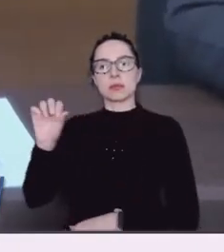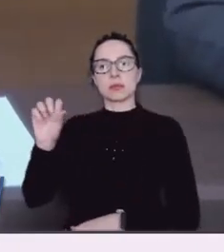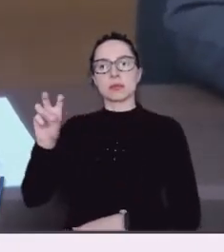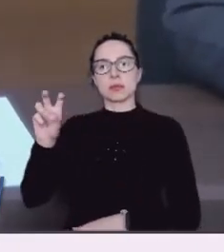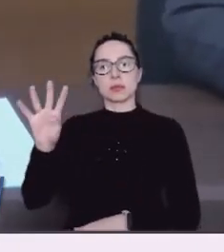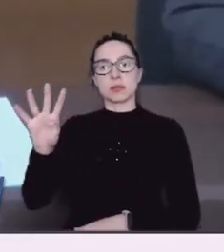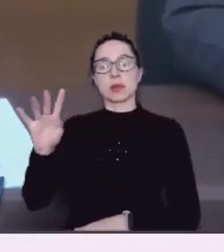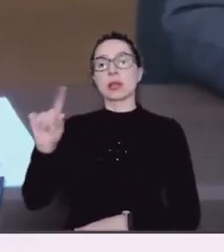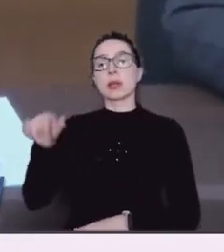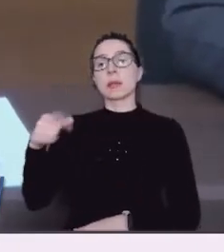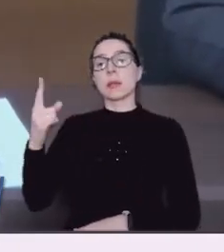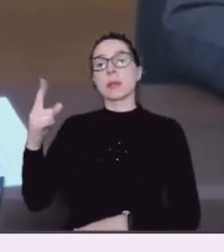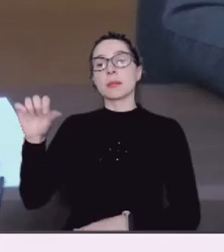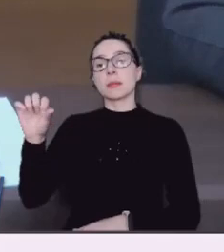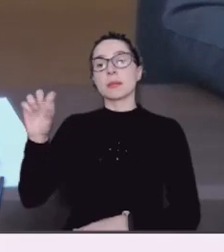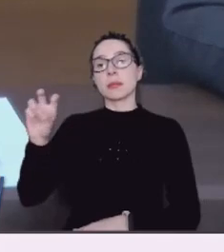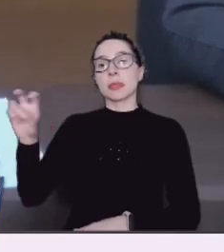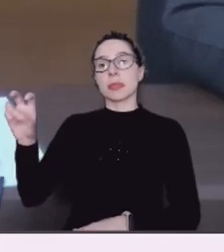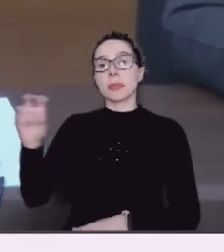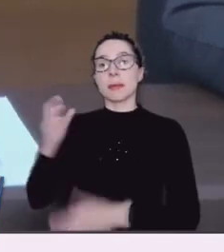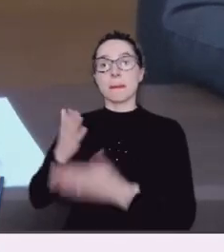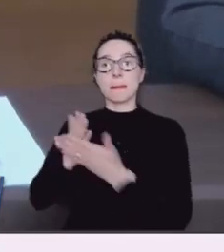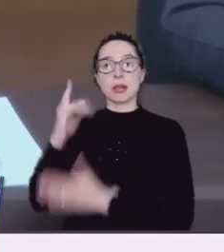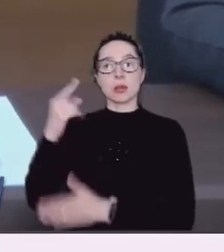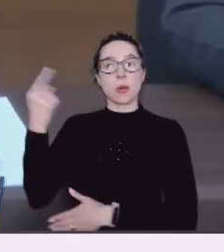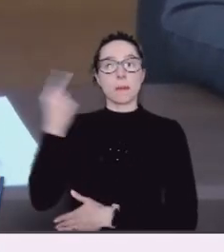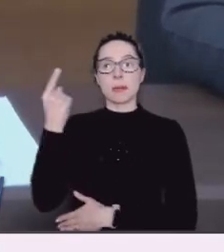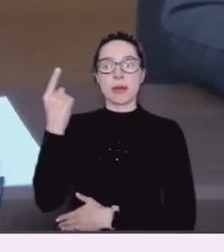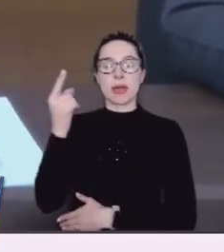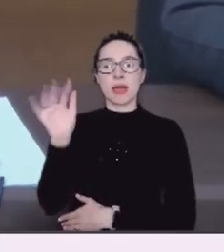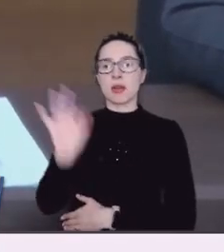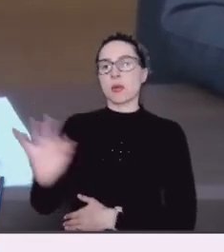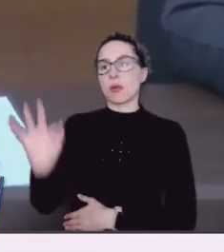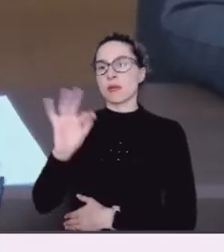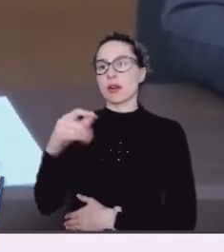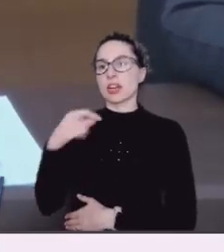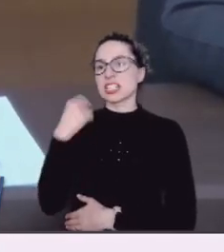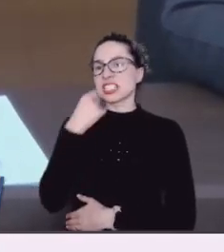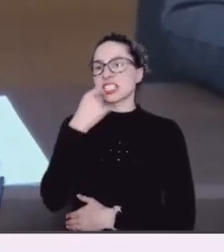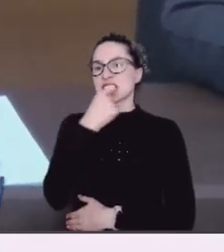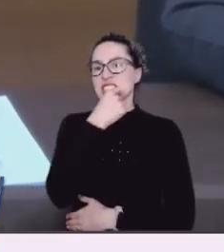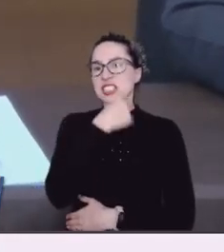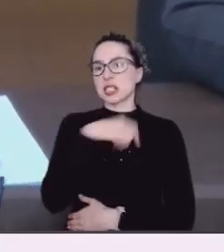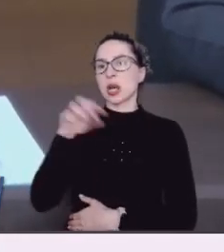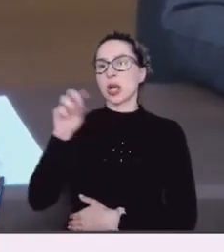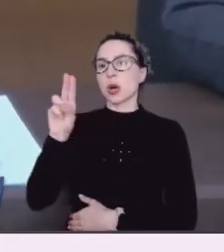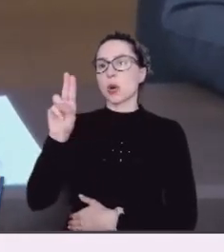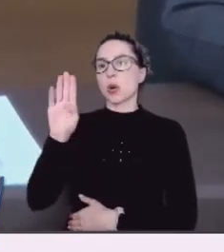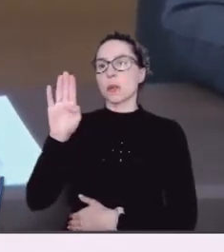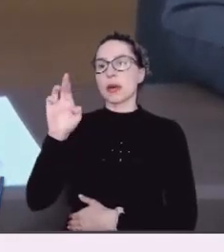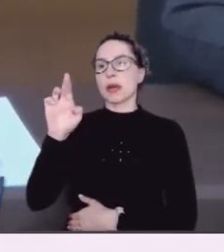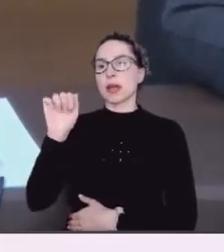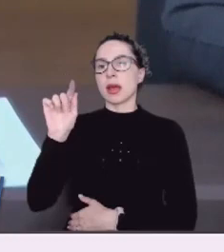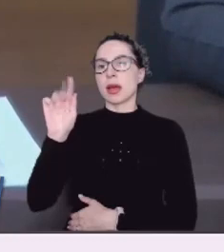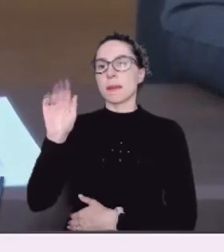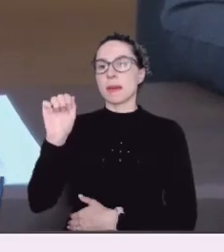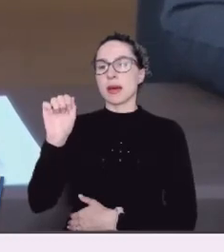1955 entrou em primeiro lugar na Faculdade de Odontologia de Uberaba, UniUB.